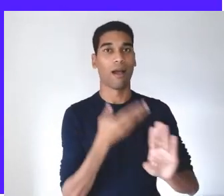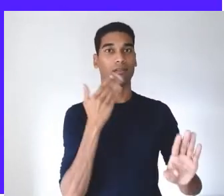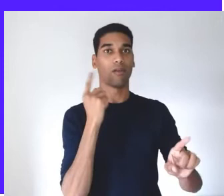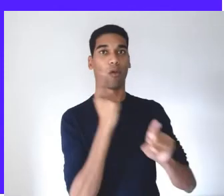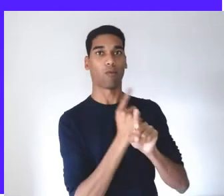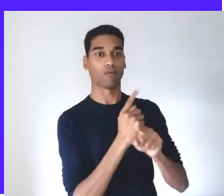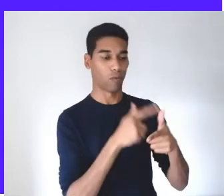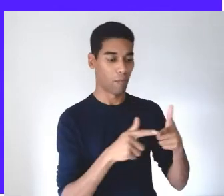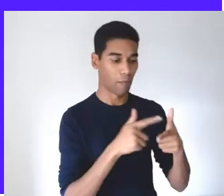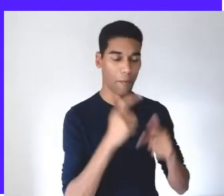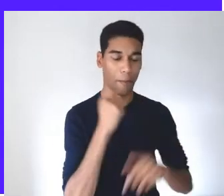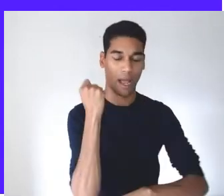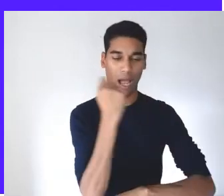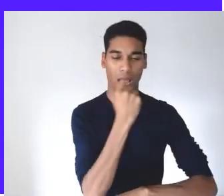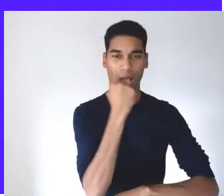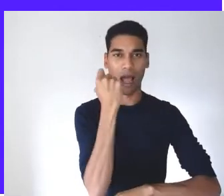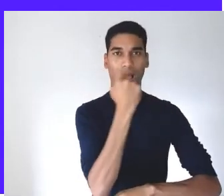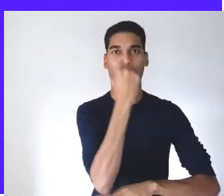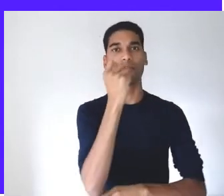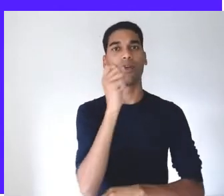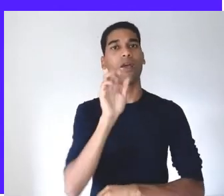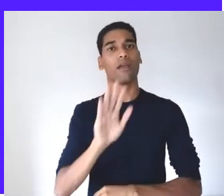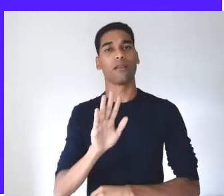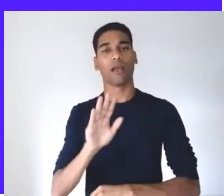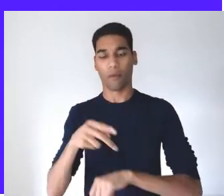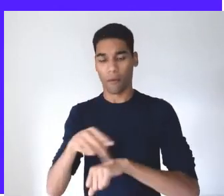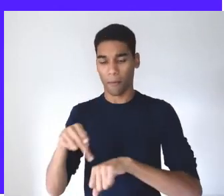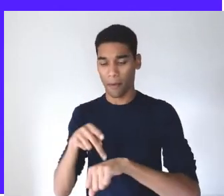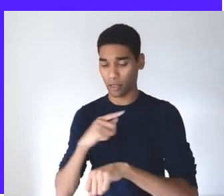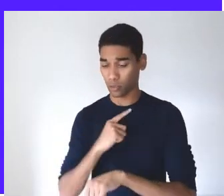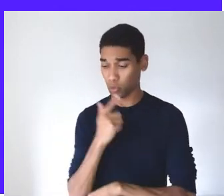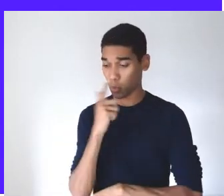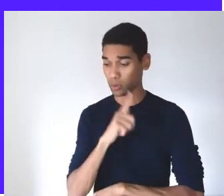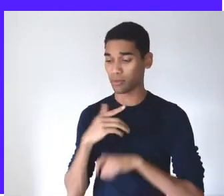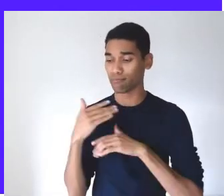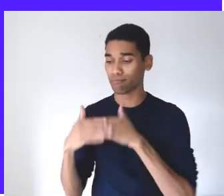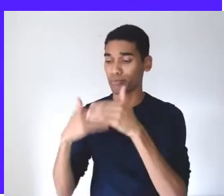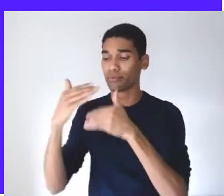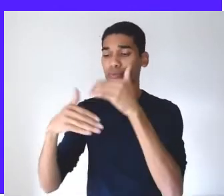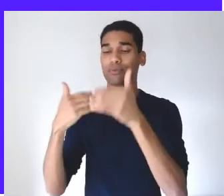e como que um país estava sendo bem sucedido numa política pública